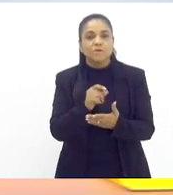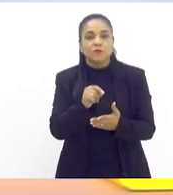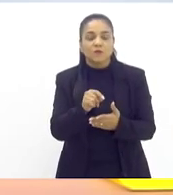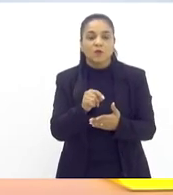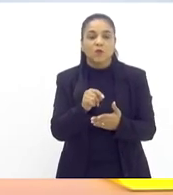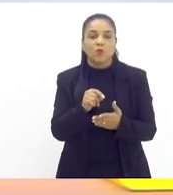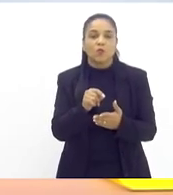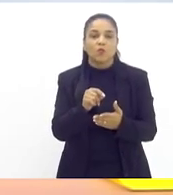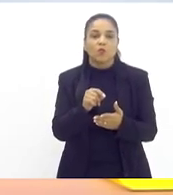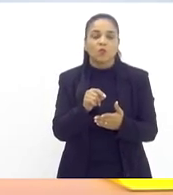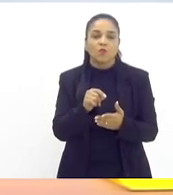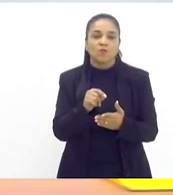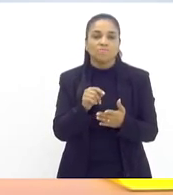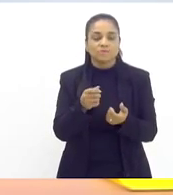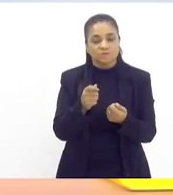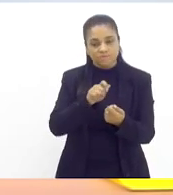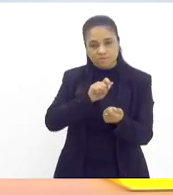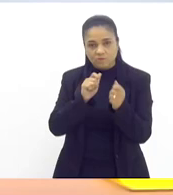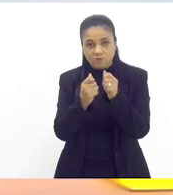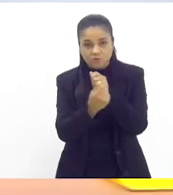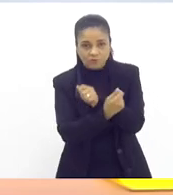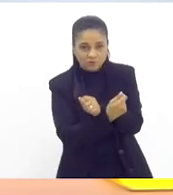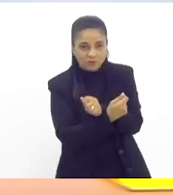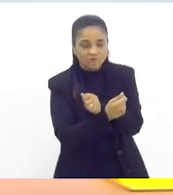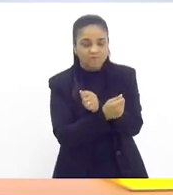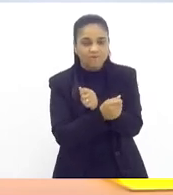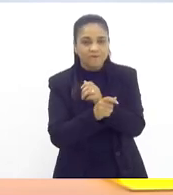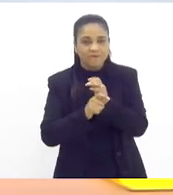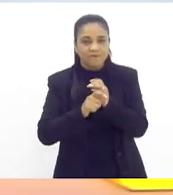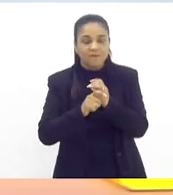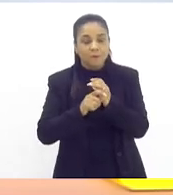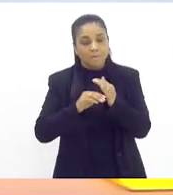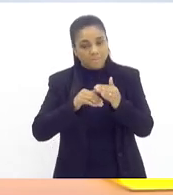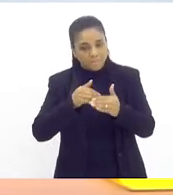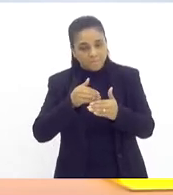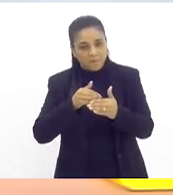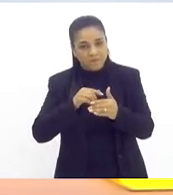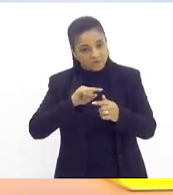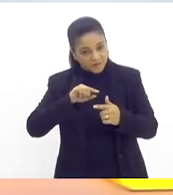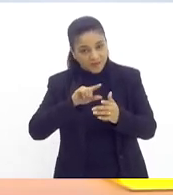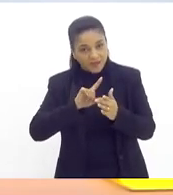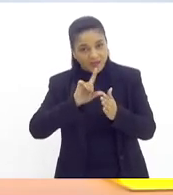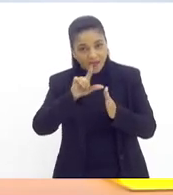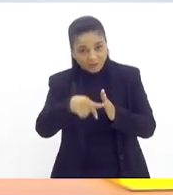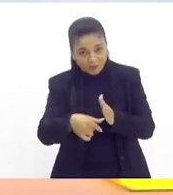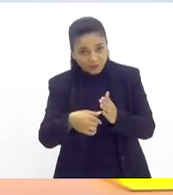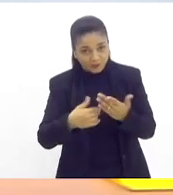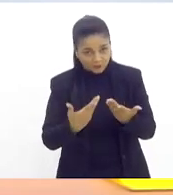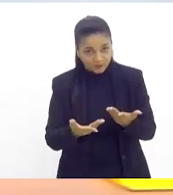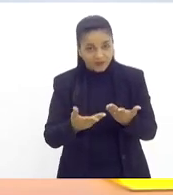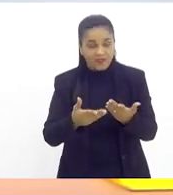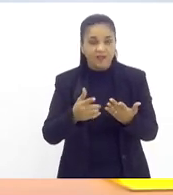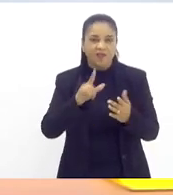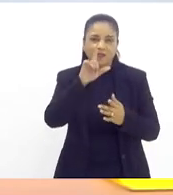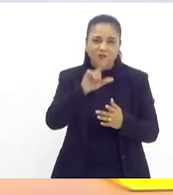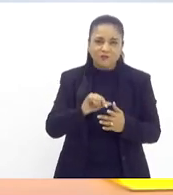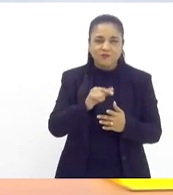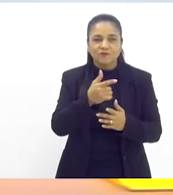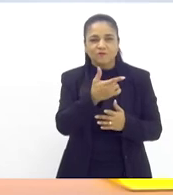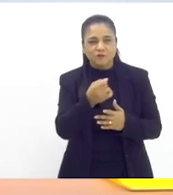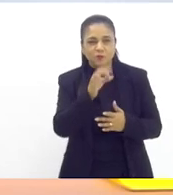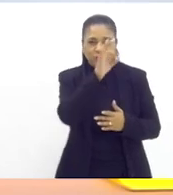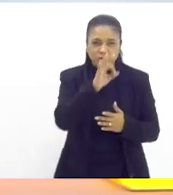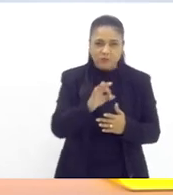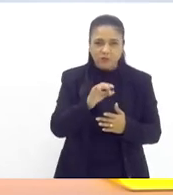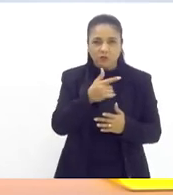colocou-se essa transição mais para trás, mais para frente. Então, você teria 20% de redução em 2029, chegando